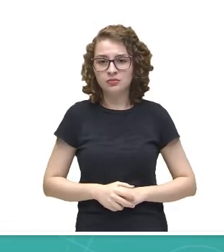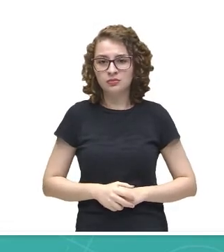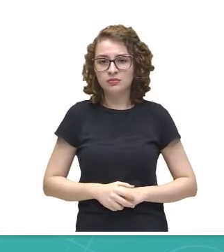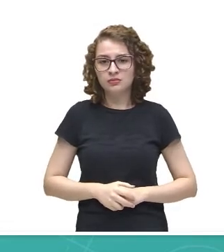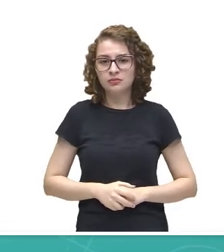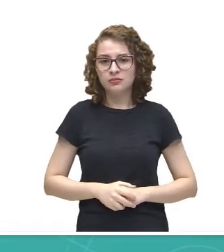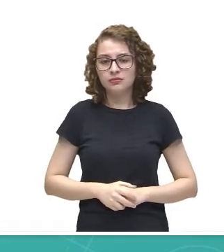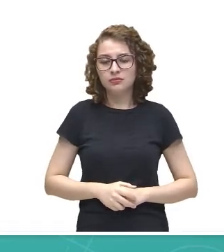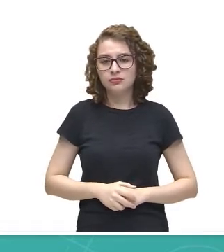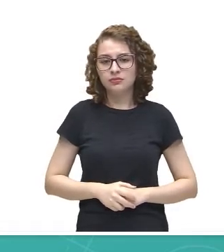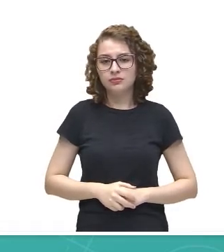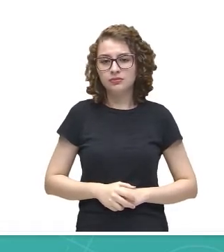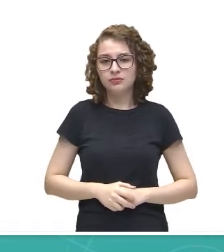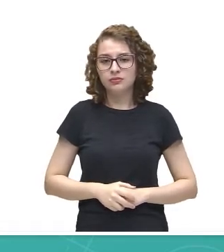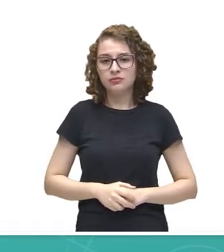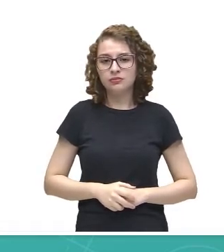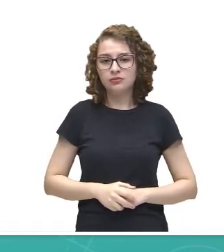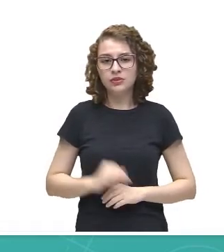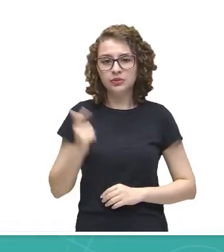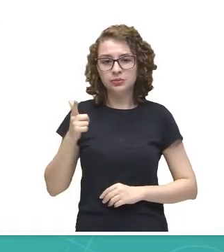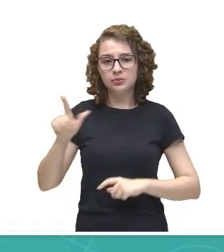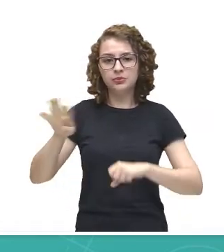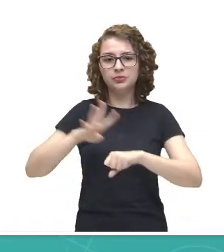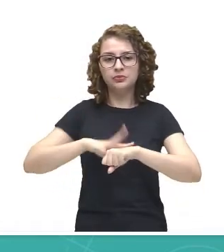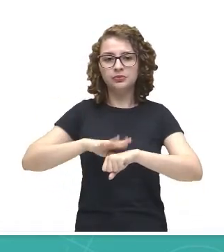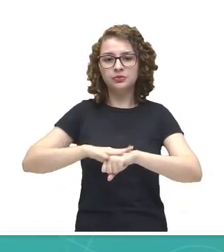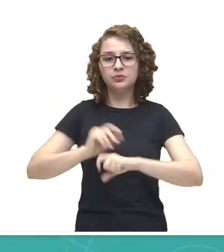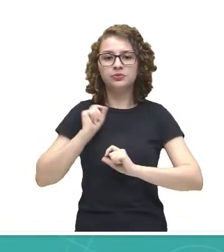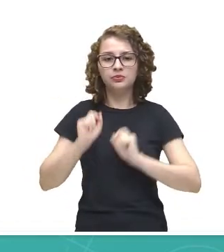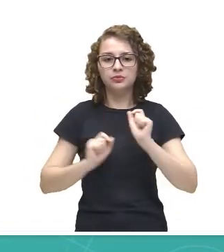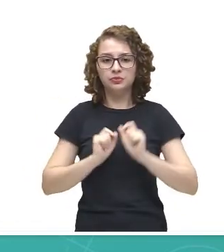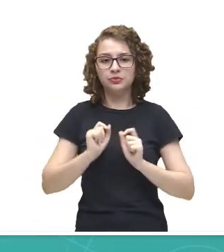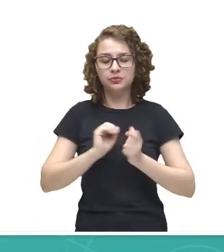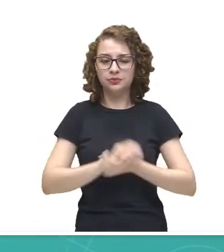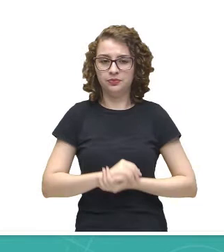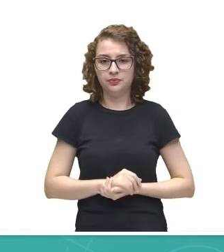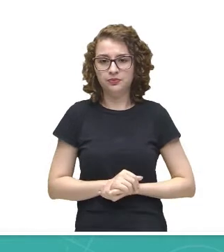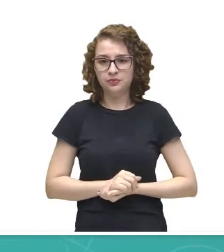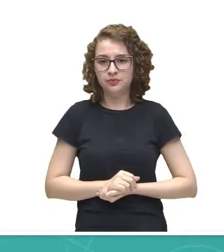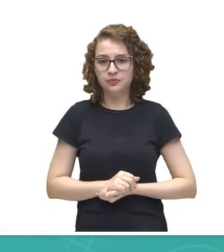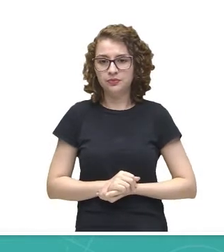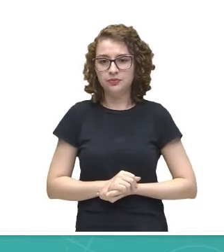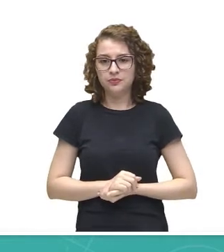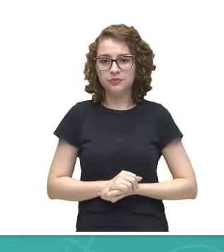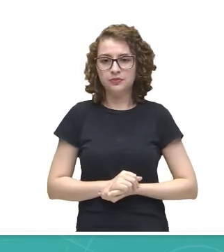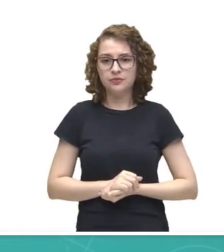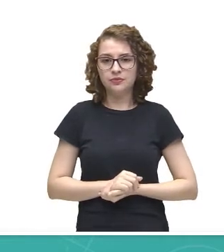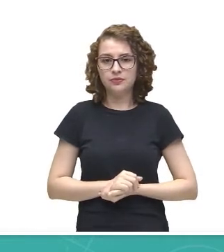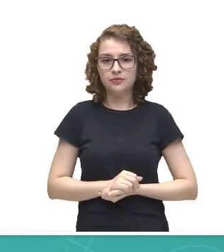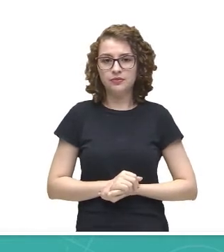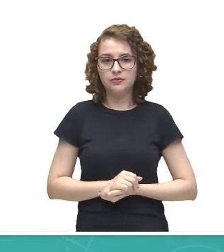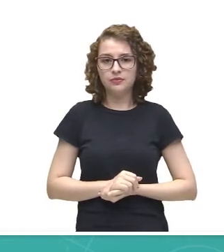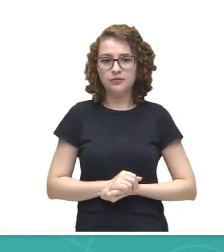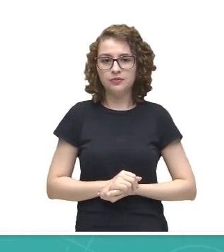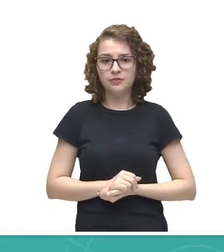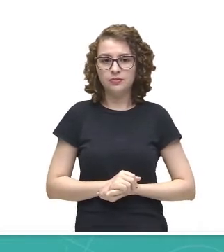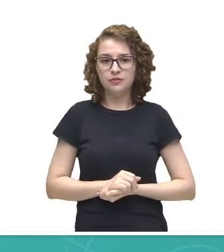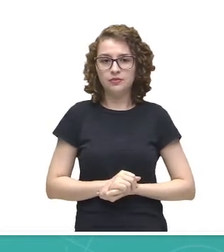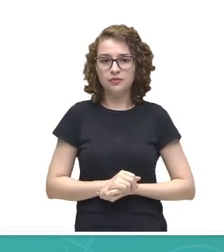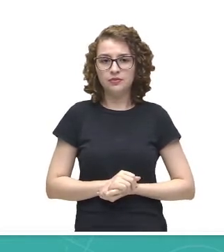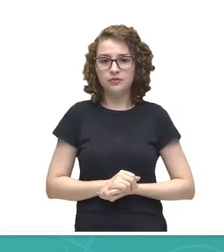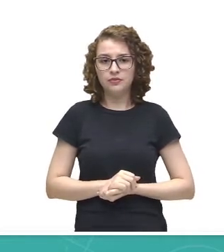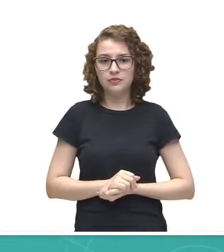psicológico, tá? Prosseguindo, outras patologias que podem, né, pesar ainda mais